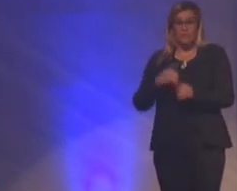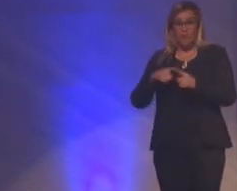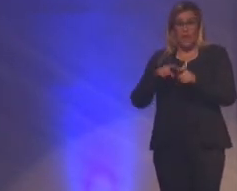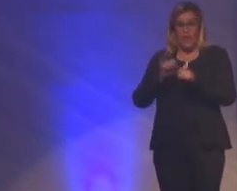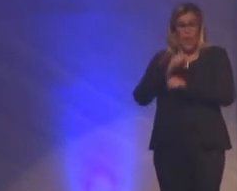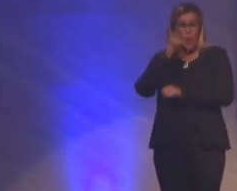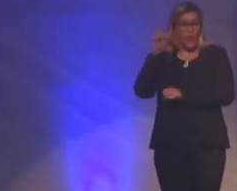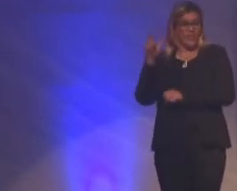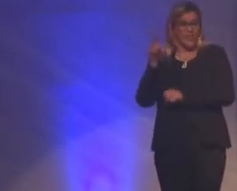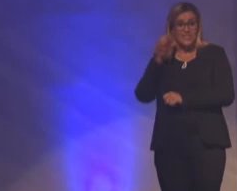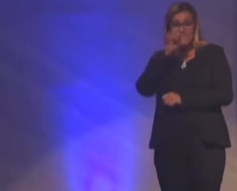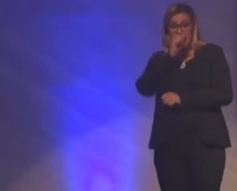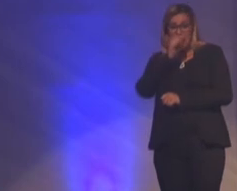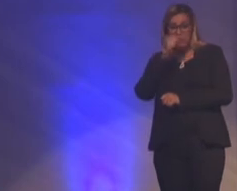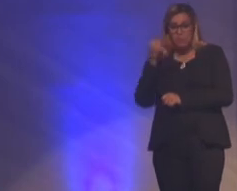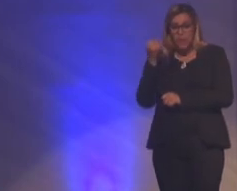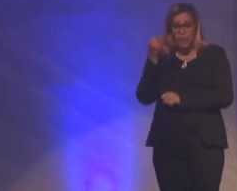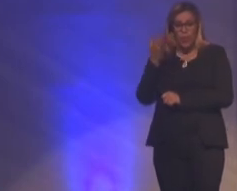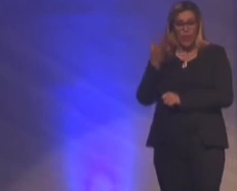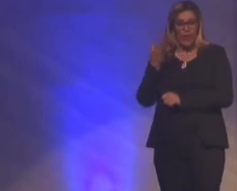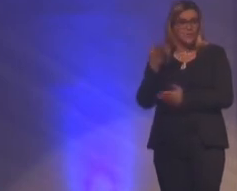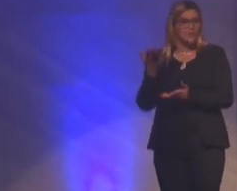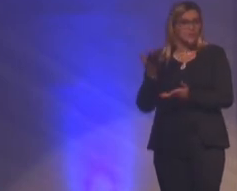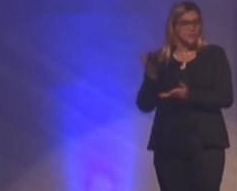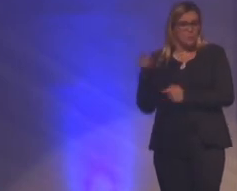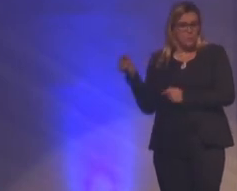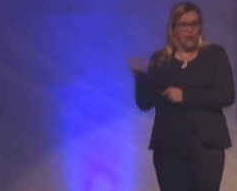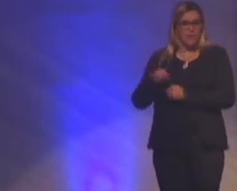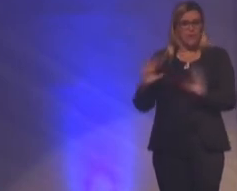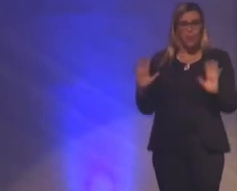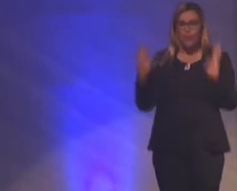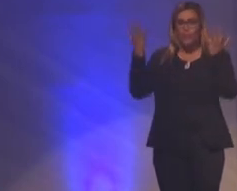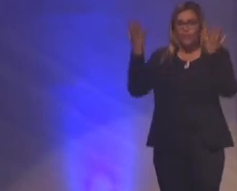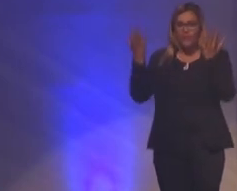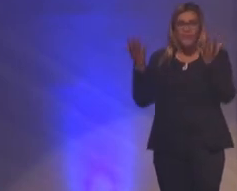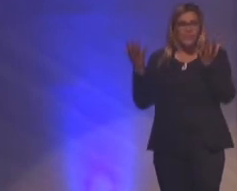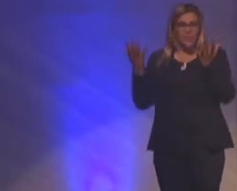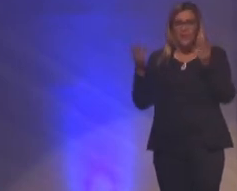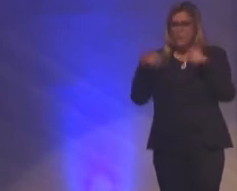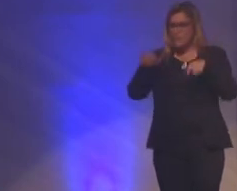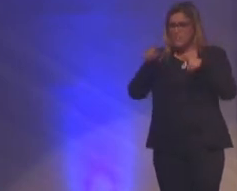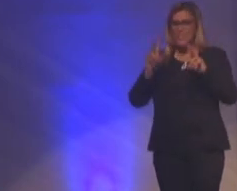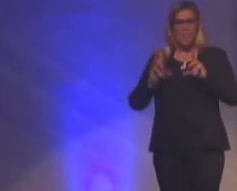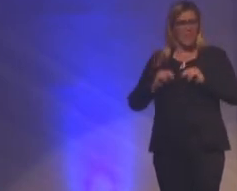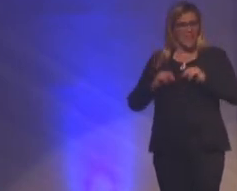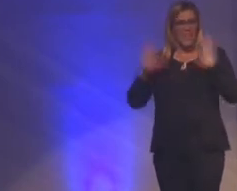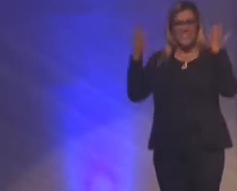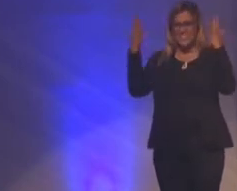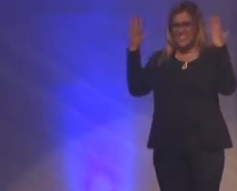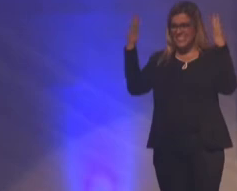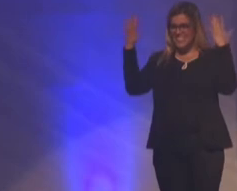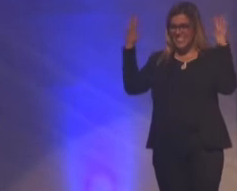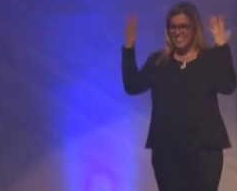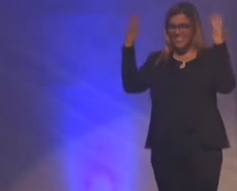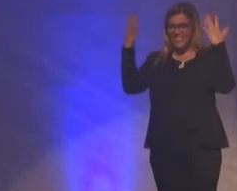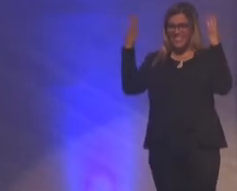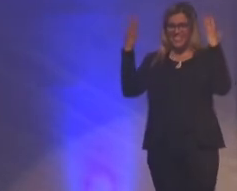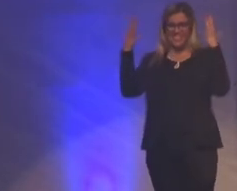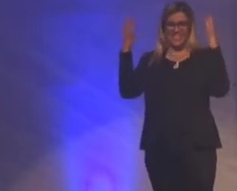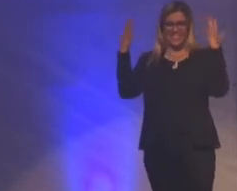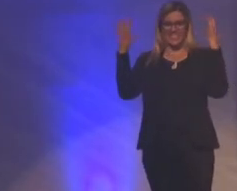sábado, de madrugada, praticamente, para vir para um evento, pô, vocês merecem uma salva de palmas, por favor.